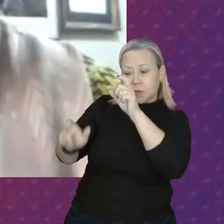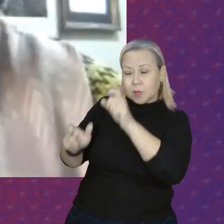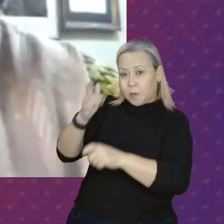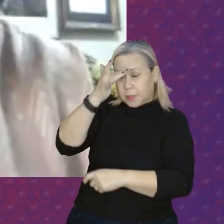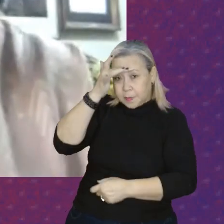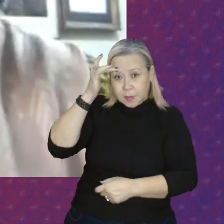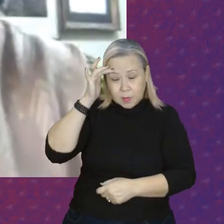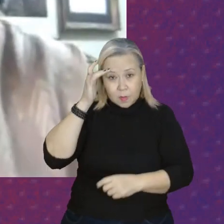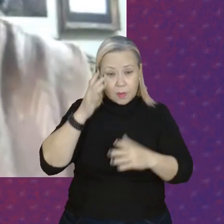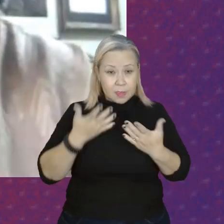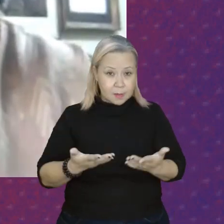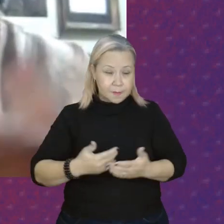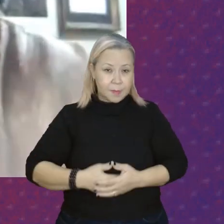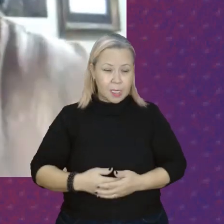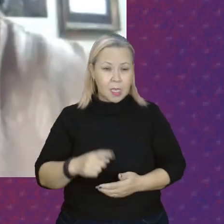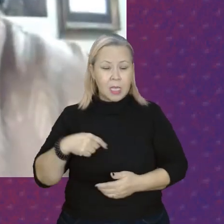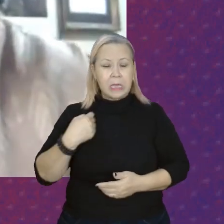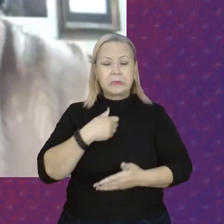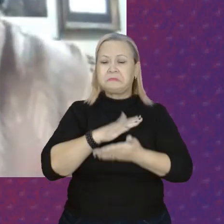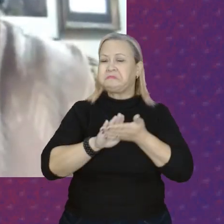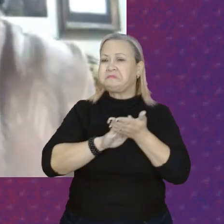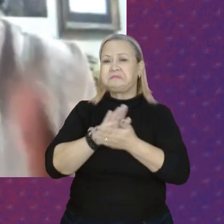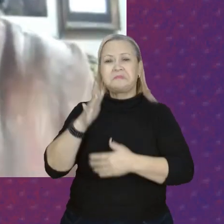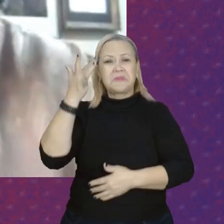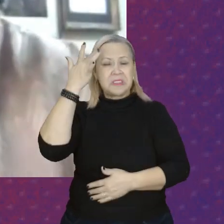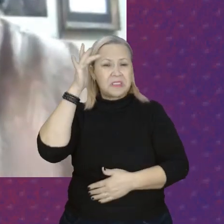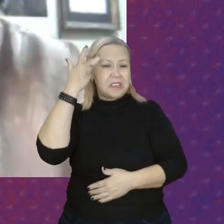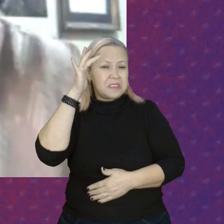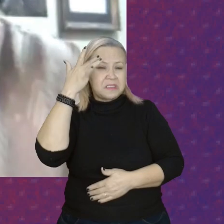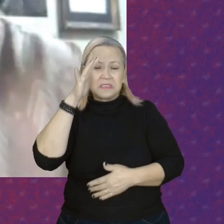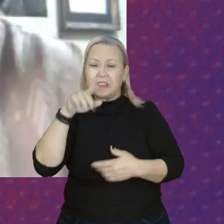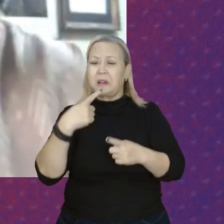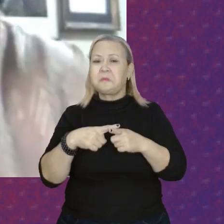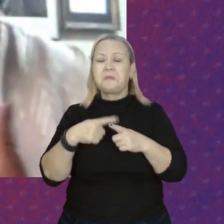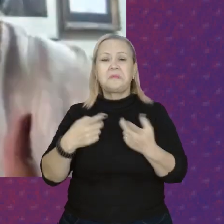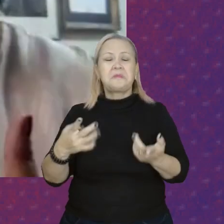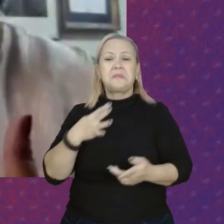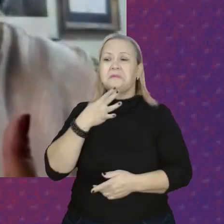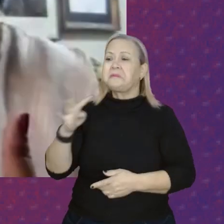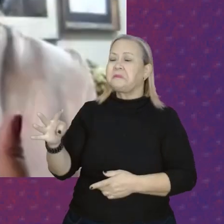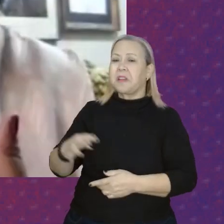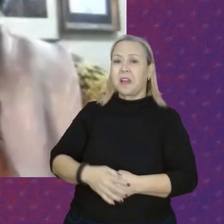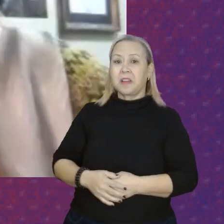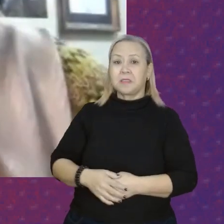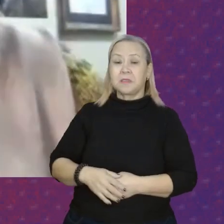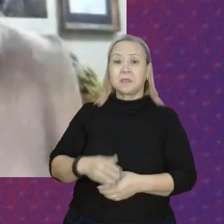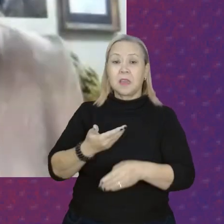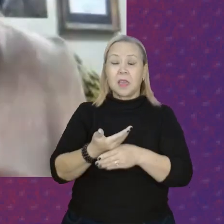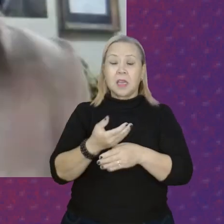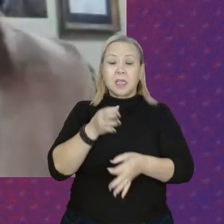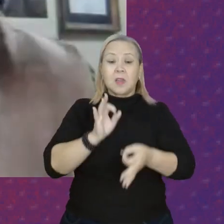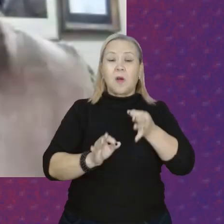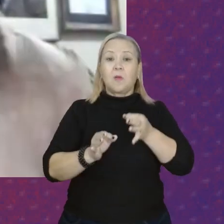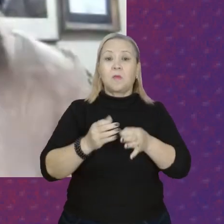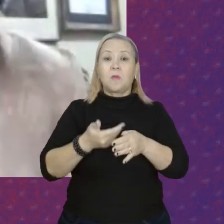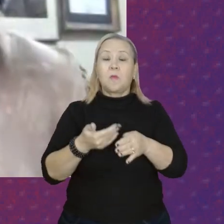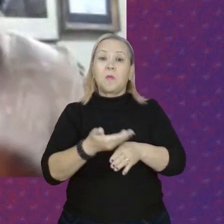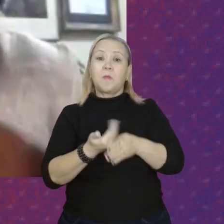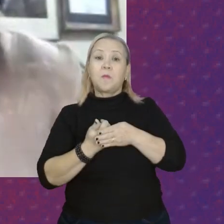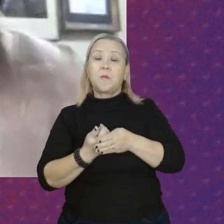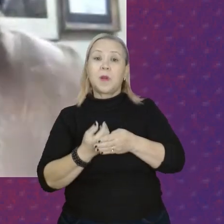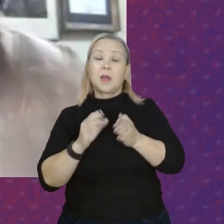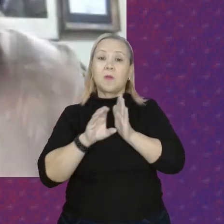pessoas, e a gente nem sabe por quê, a gente nem conhece. Então, preconceito é um julgamento apressado,